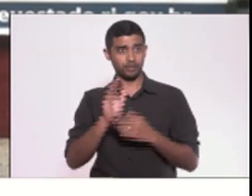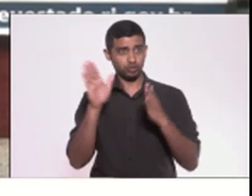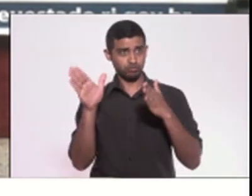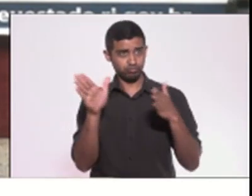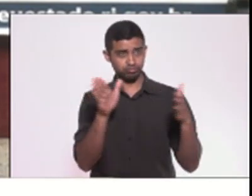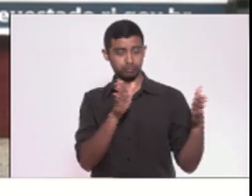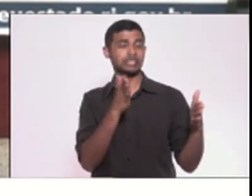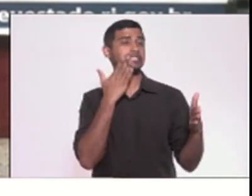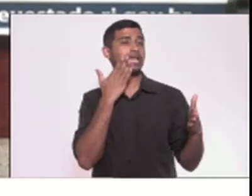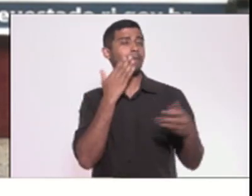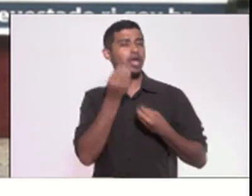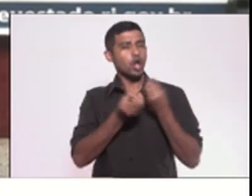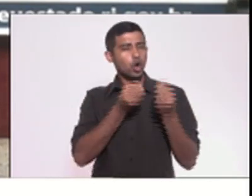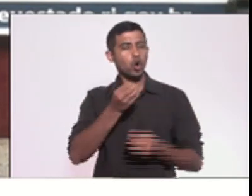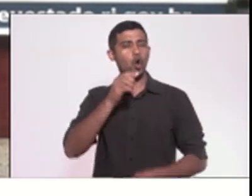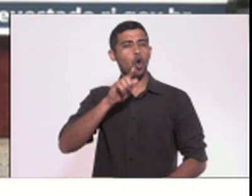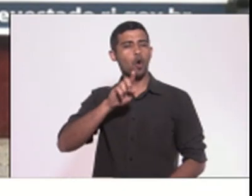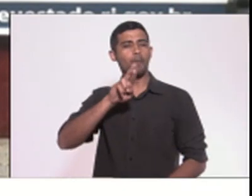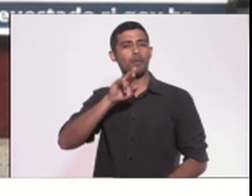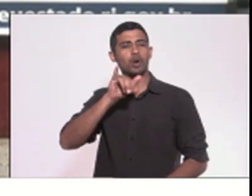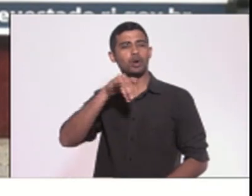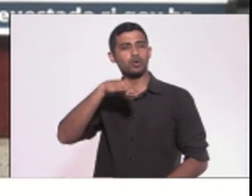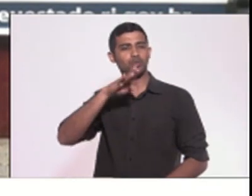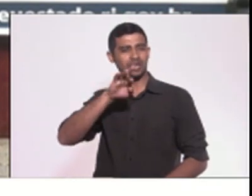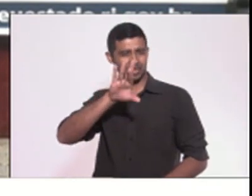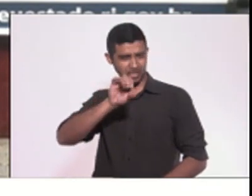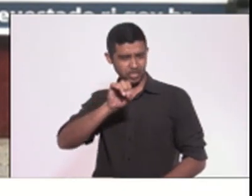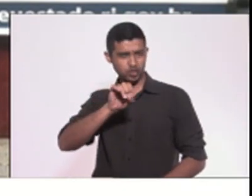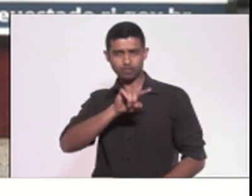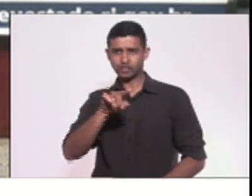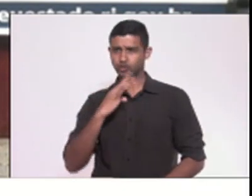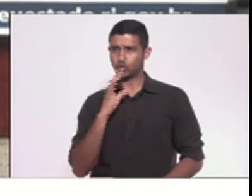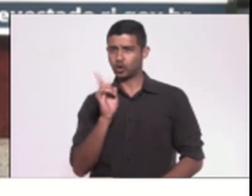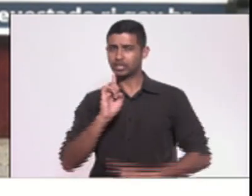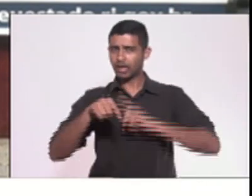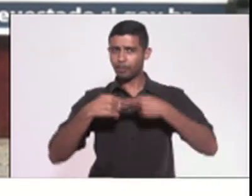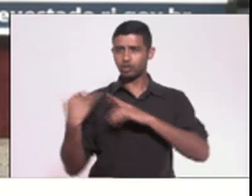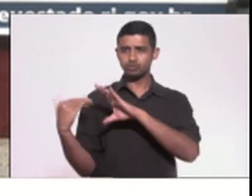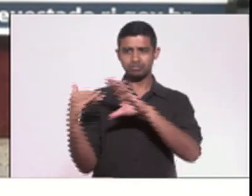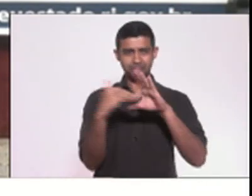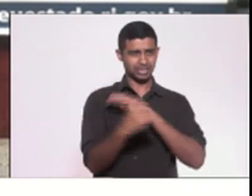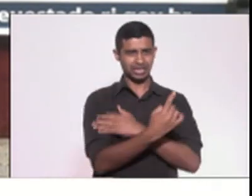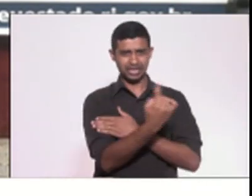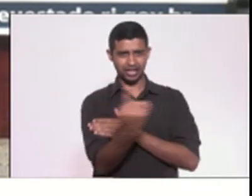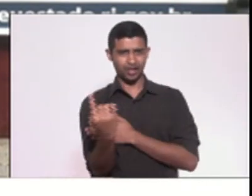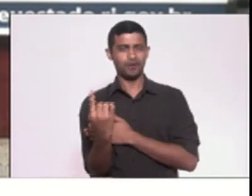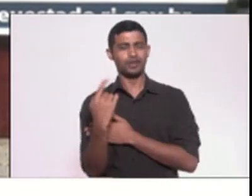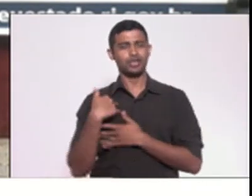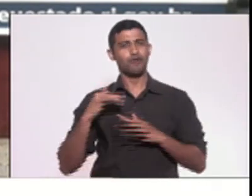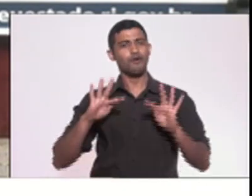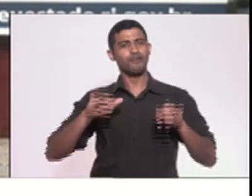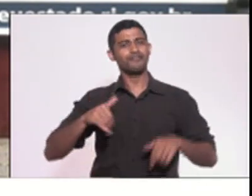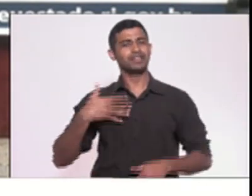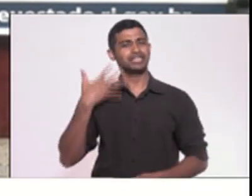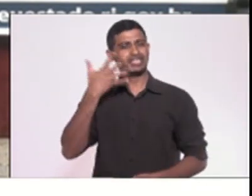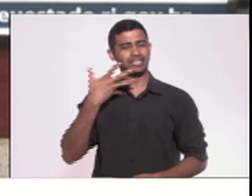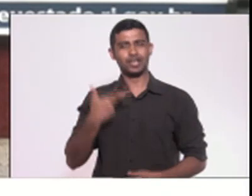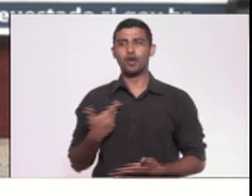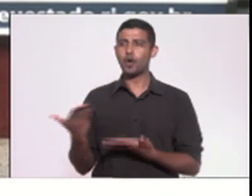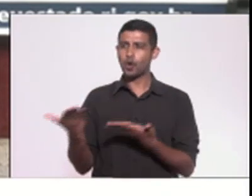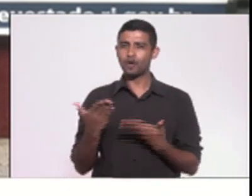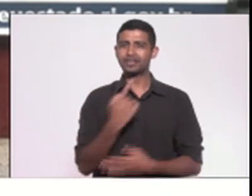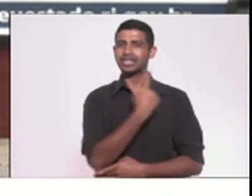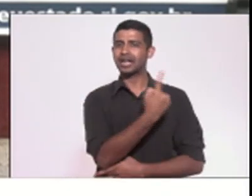conhece o Green Rio, mas depois a gente manda para vocês. E eu concluo, então, a minha apresentação convidando cada um de